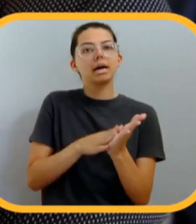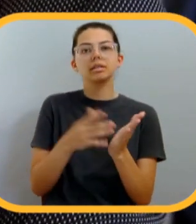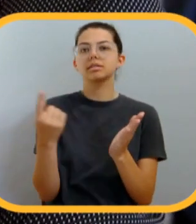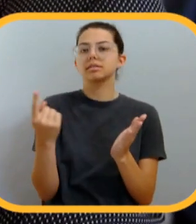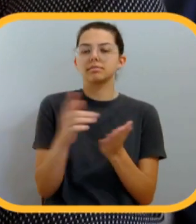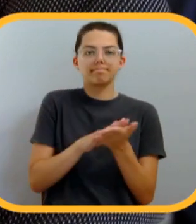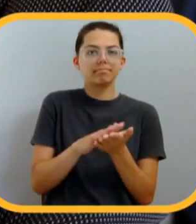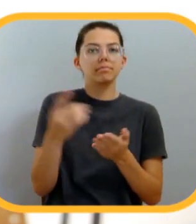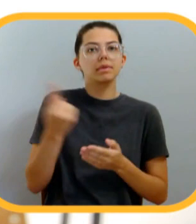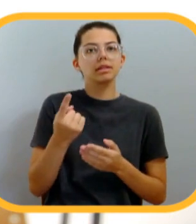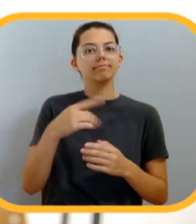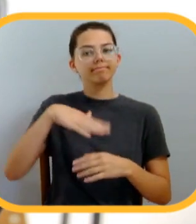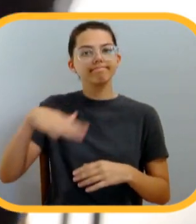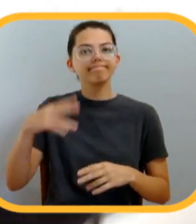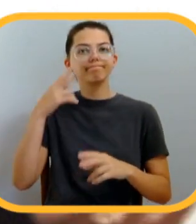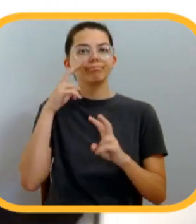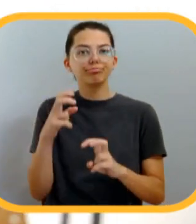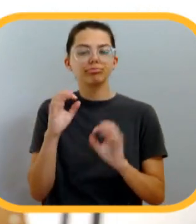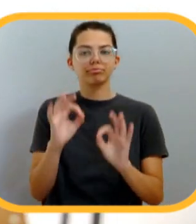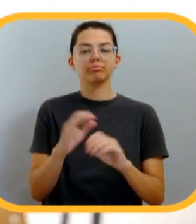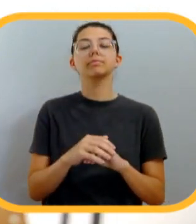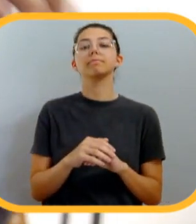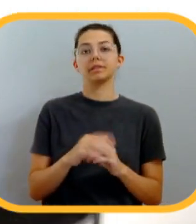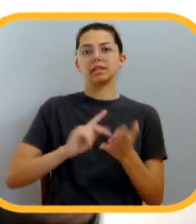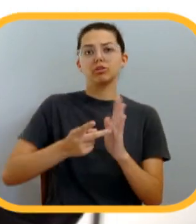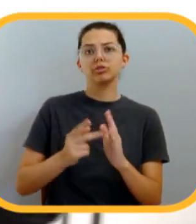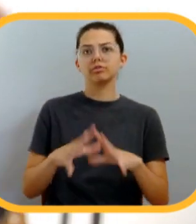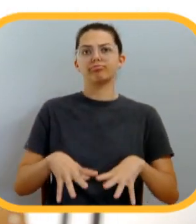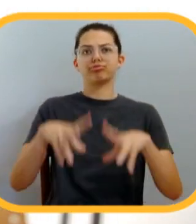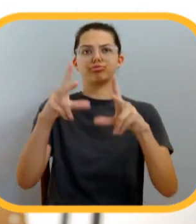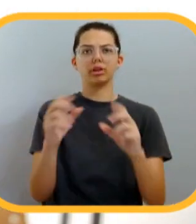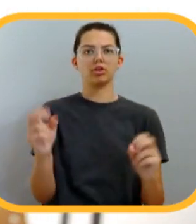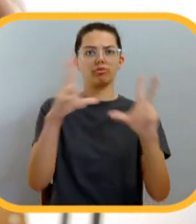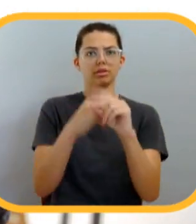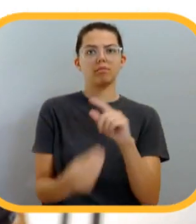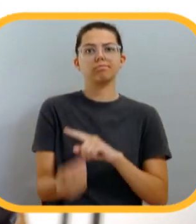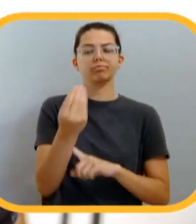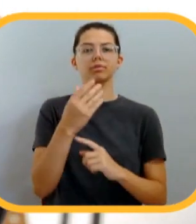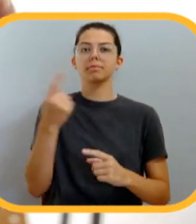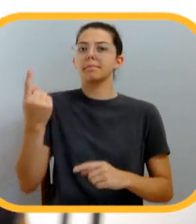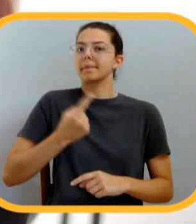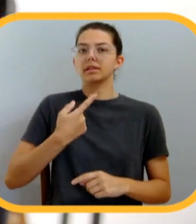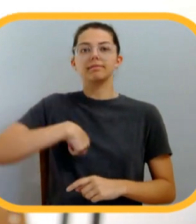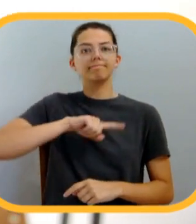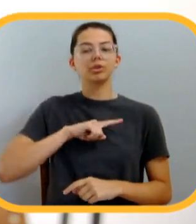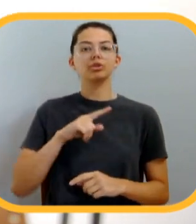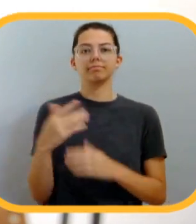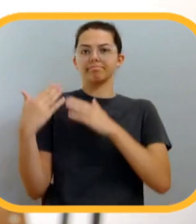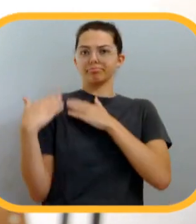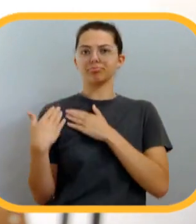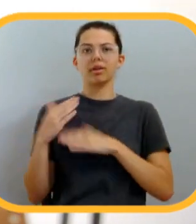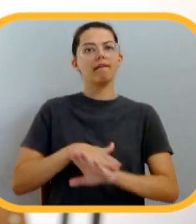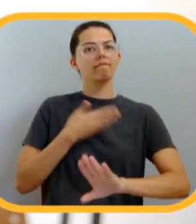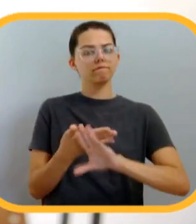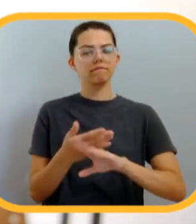em conhecimentos. E a globalização e o avanço das tecnologias obriga-nos, obviamente, a termos